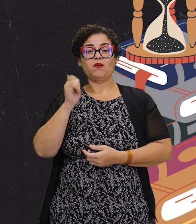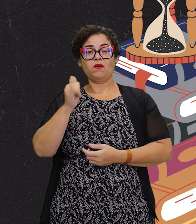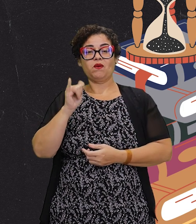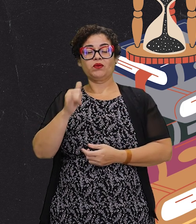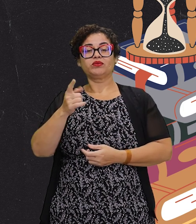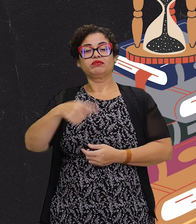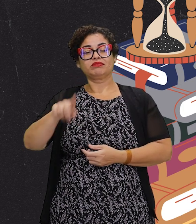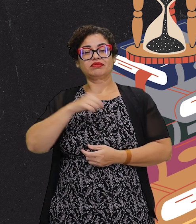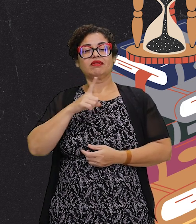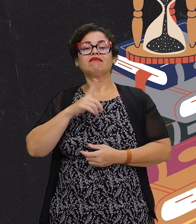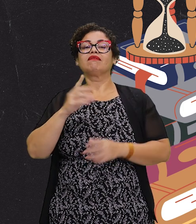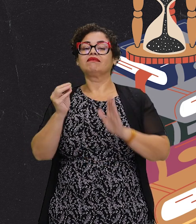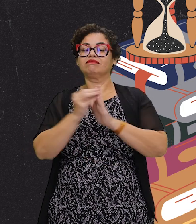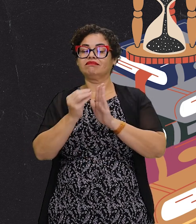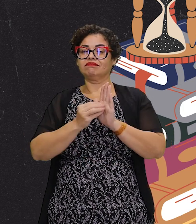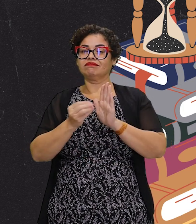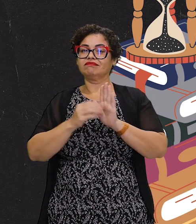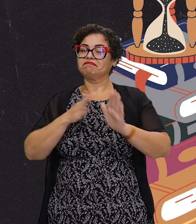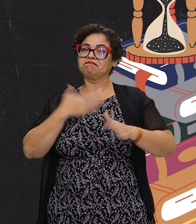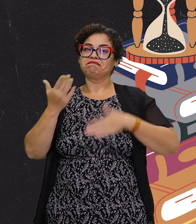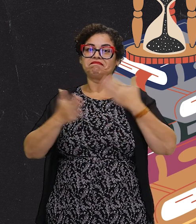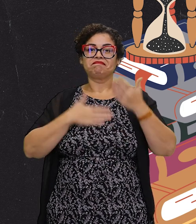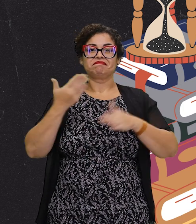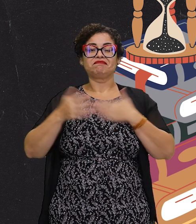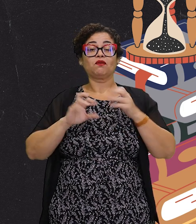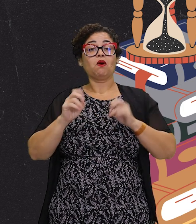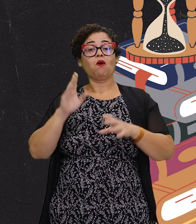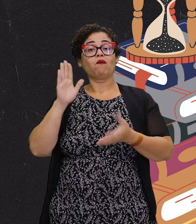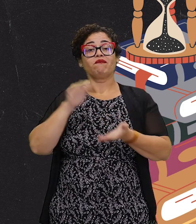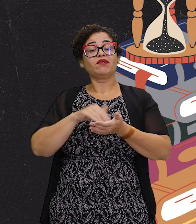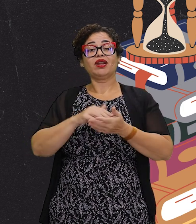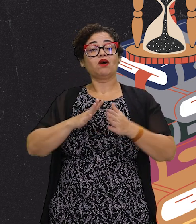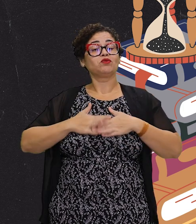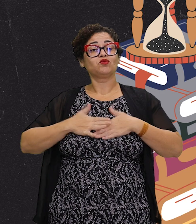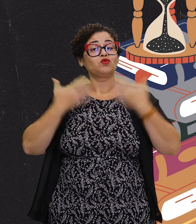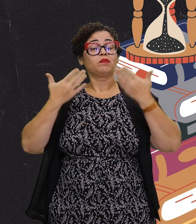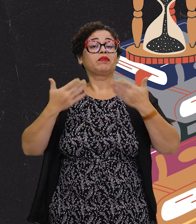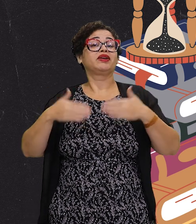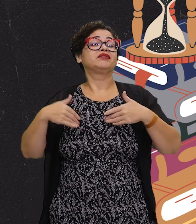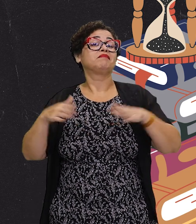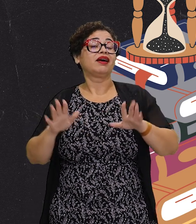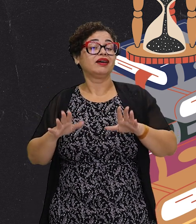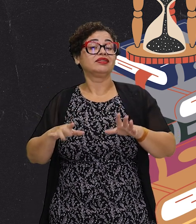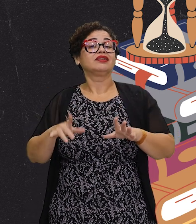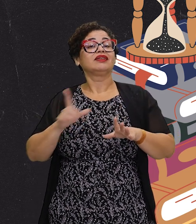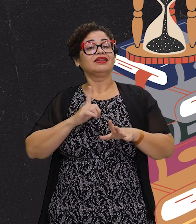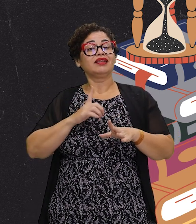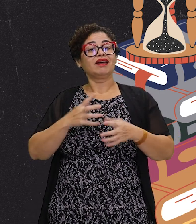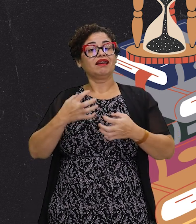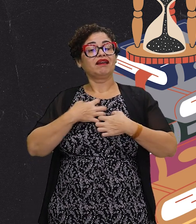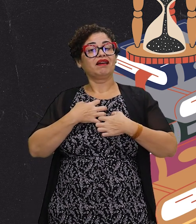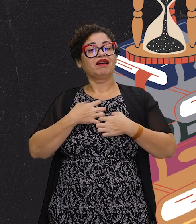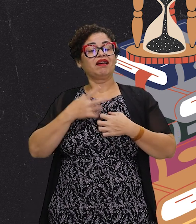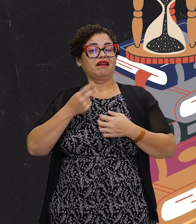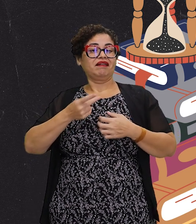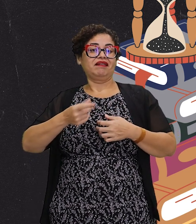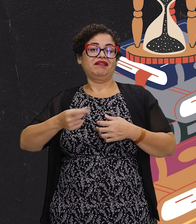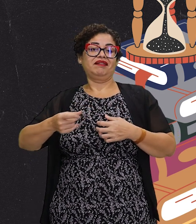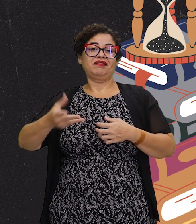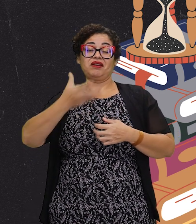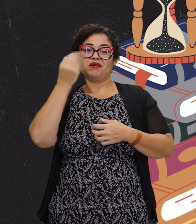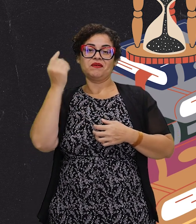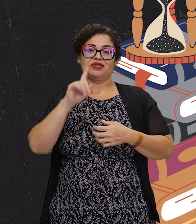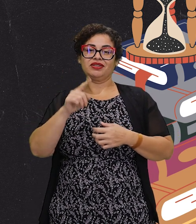bom conto muitas vezes inclui uma reviravolta ou um final surpreendente que deixa uma